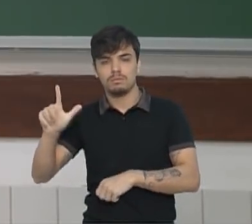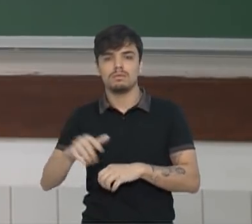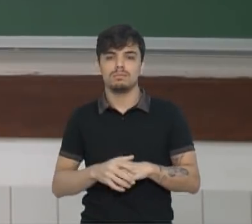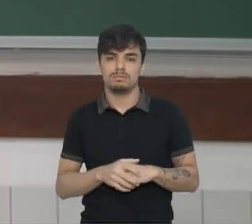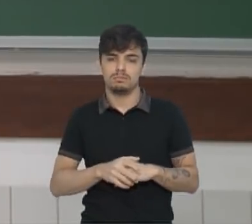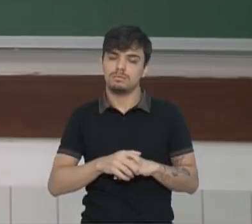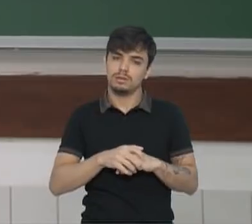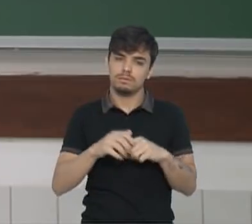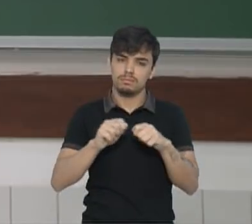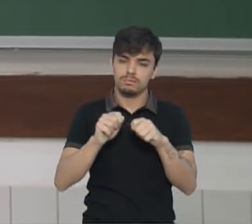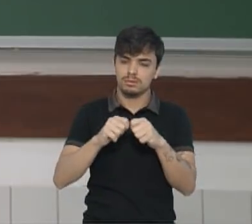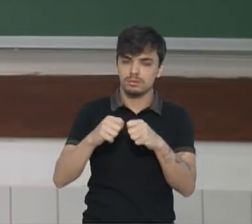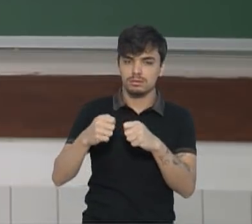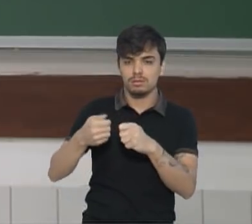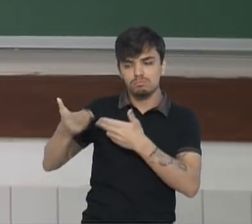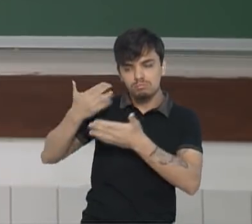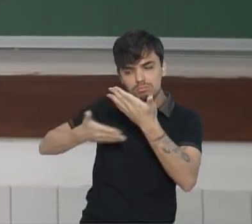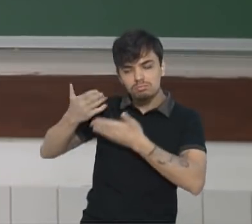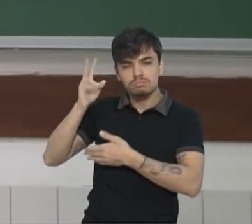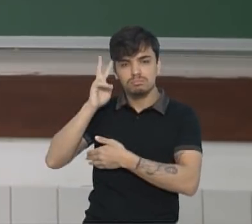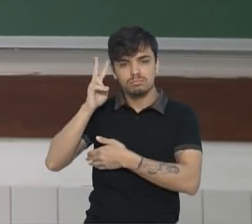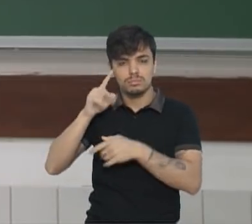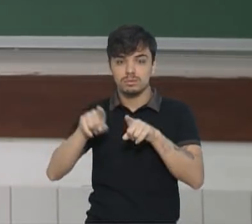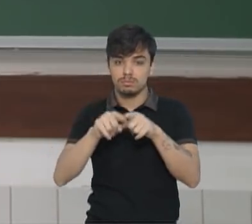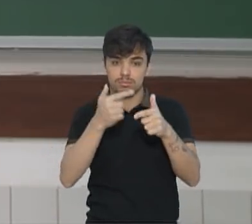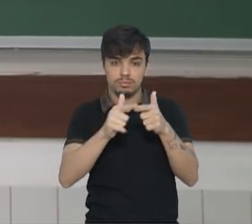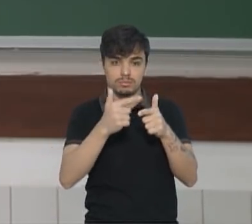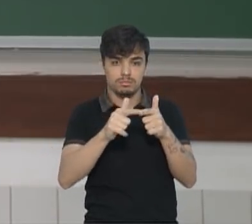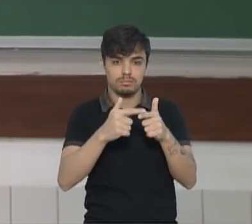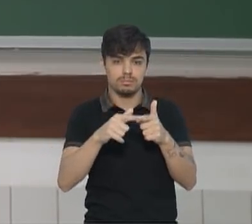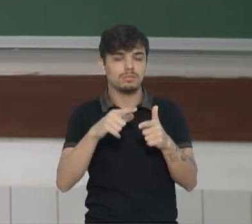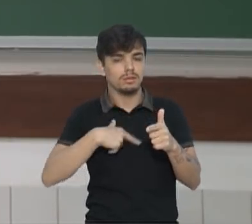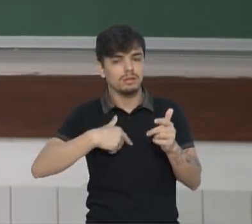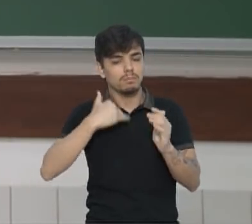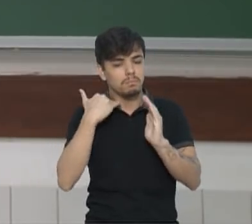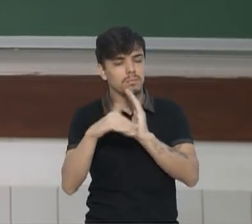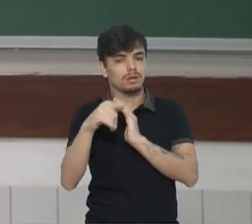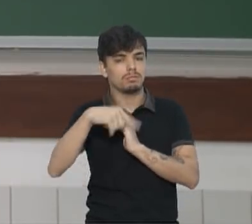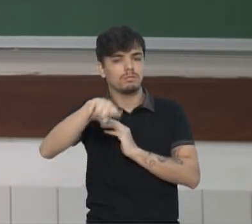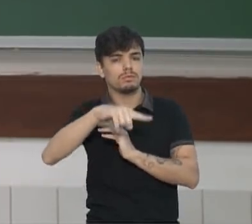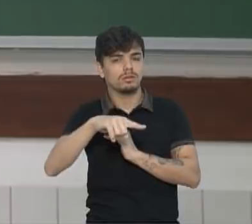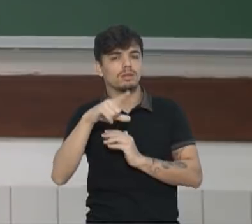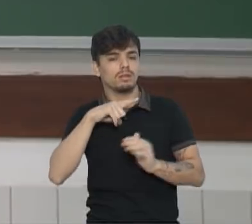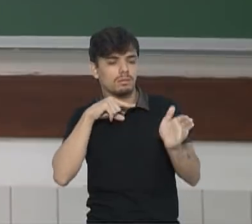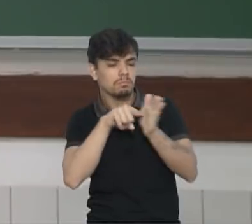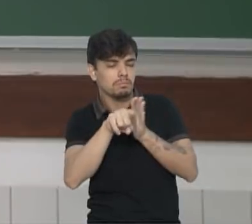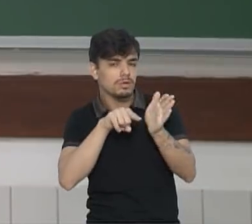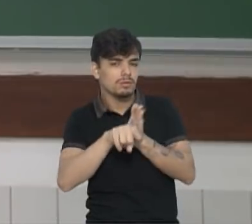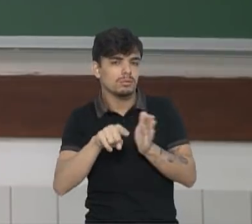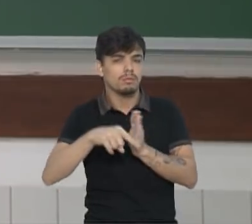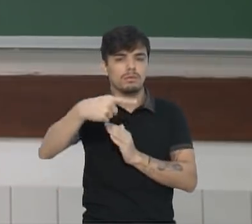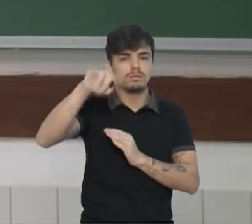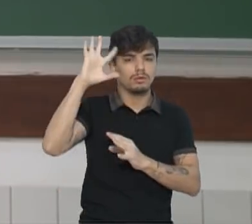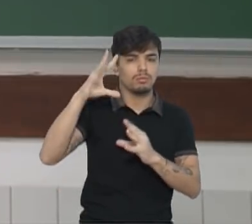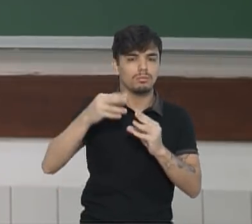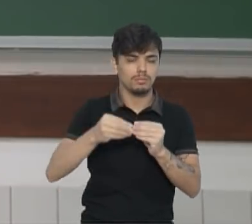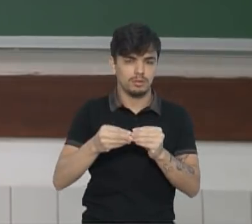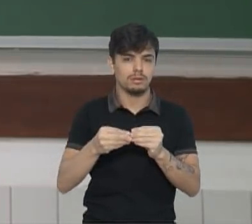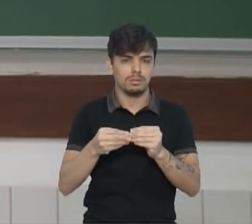história-problema. Então tudo que ele levanta e ele joga para você, ele levanta questionamentos para você ir atrás, para você pesquisar, para você entender, para